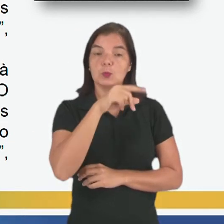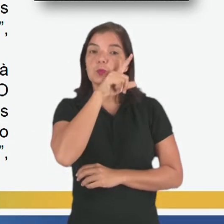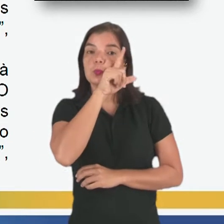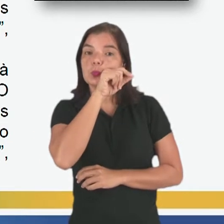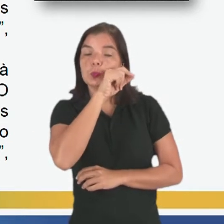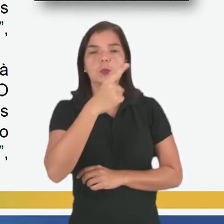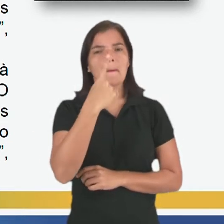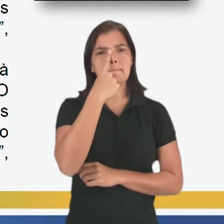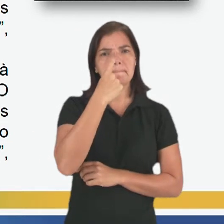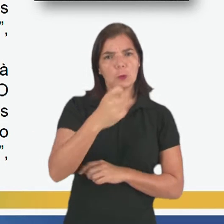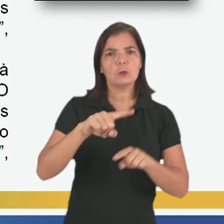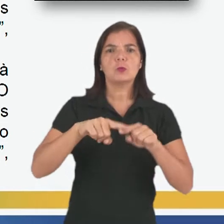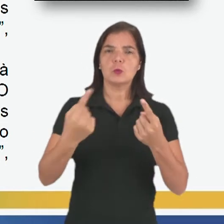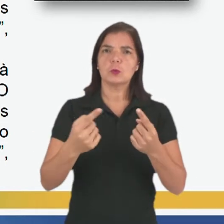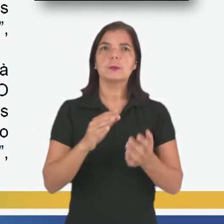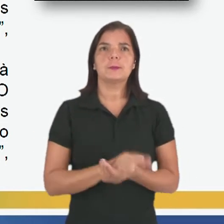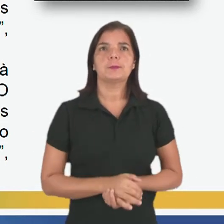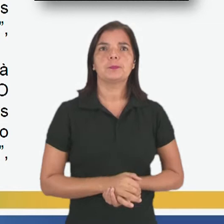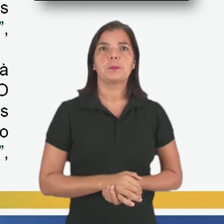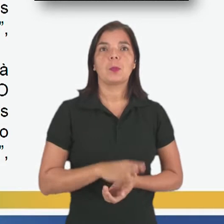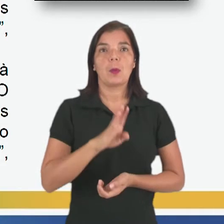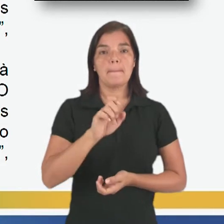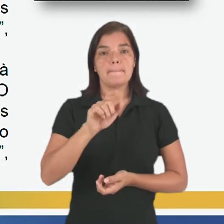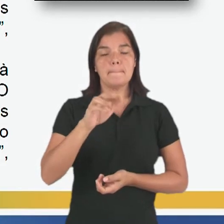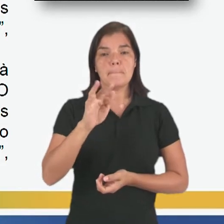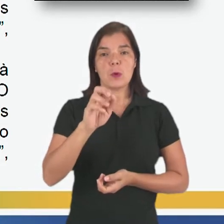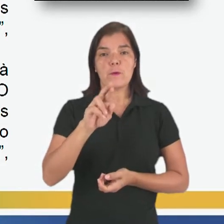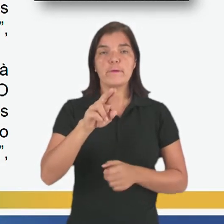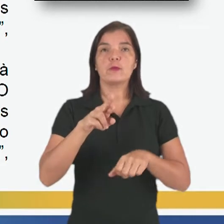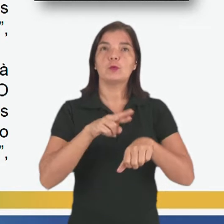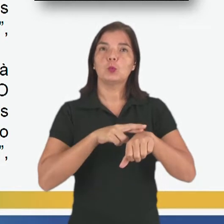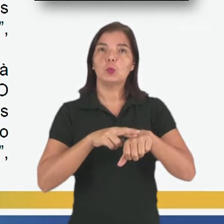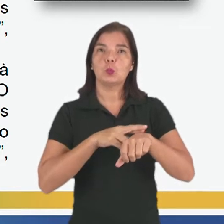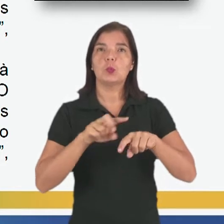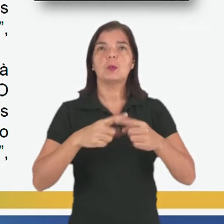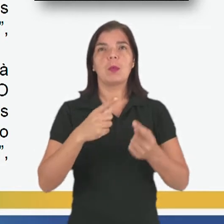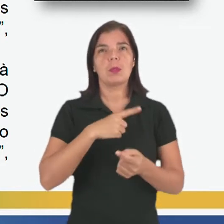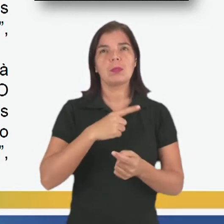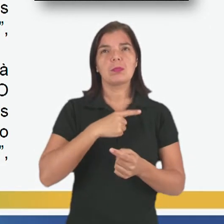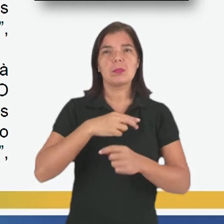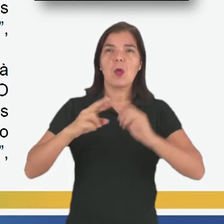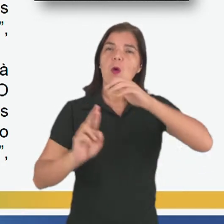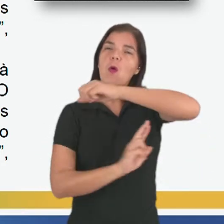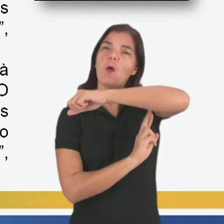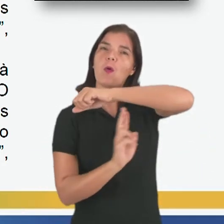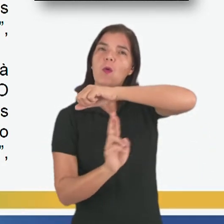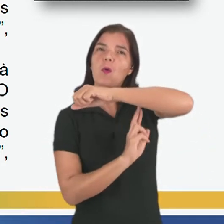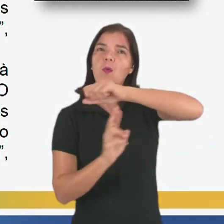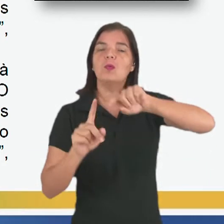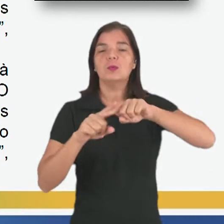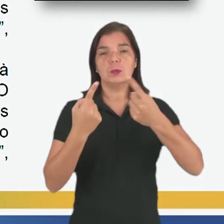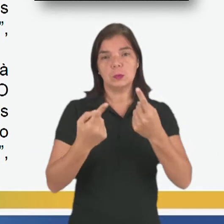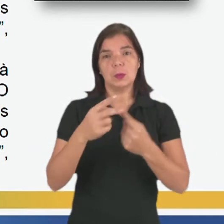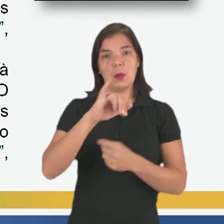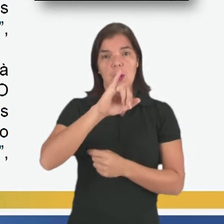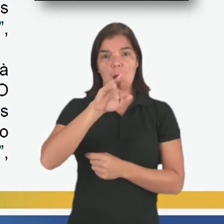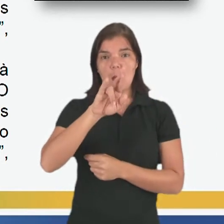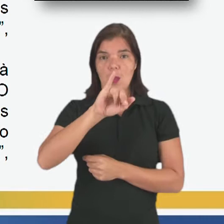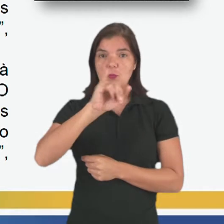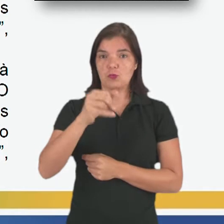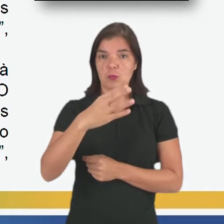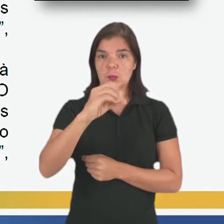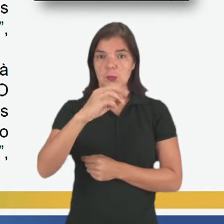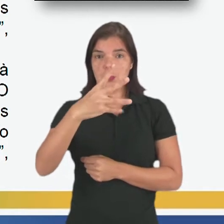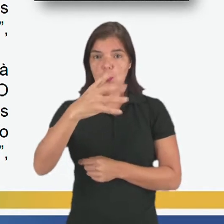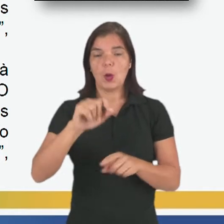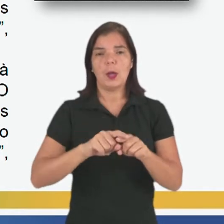restos. Em Belford Roxo, onde deveria existir a rodovia estadual